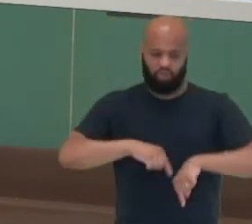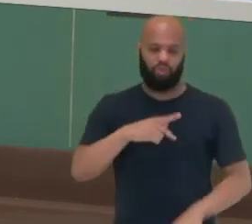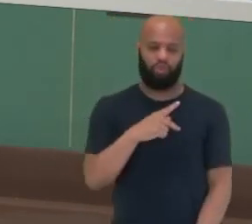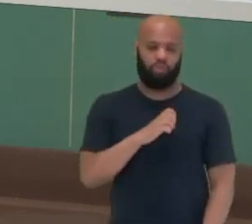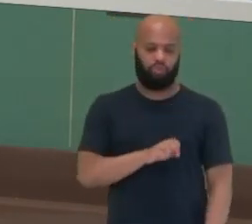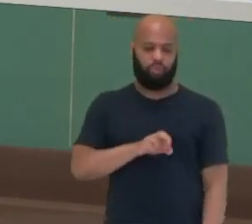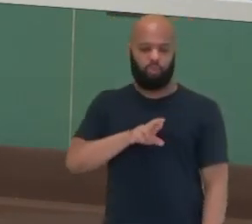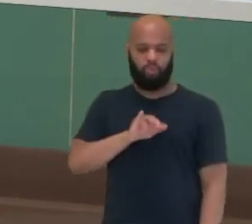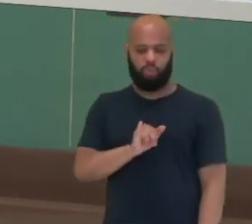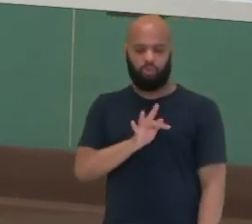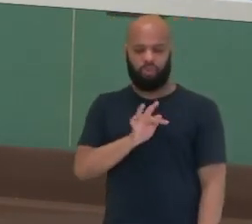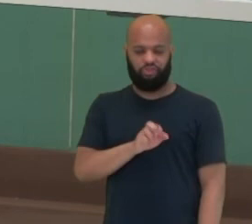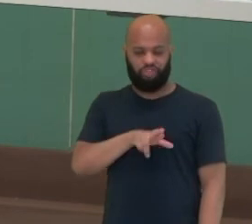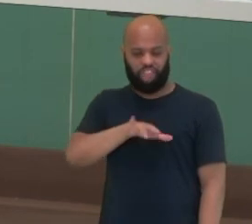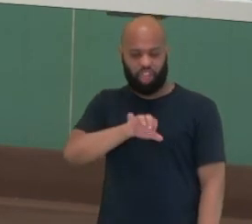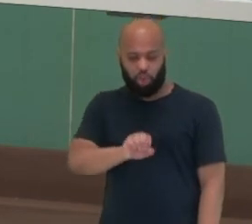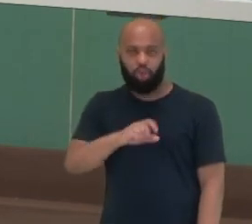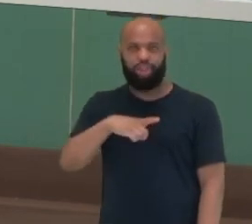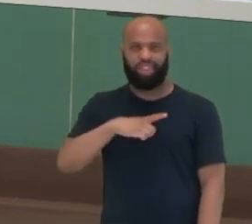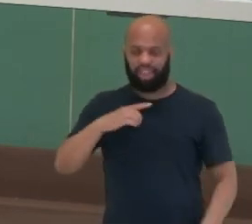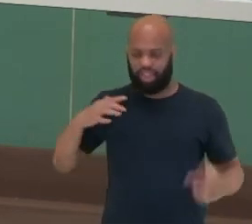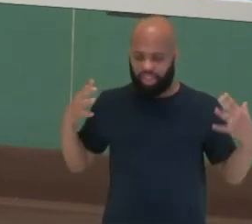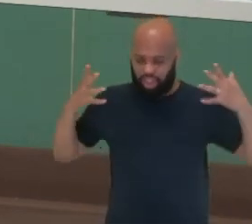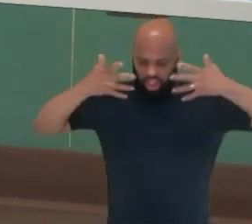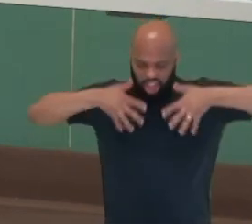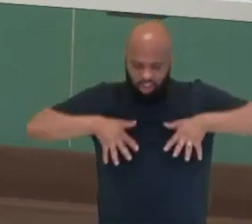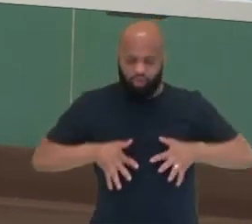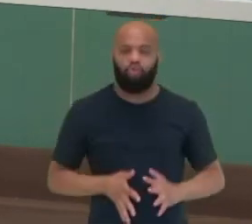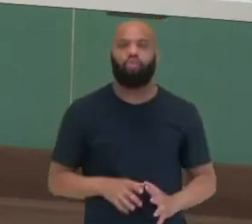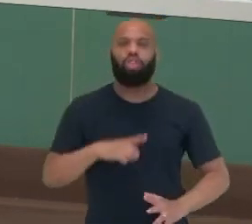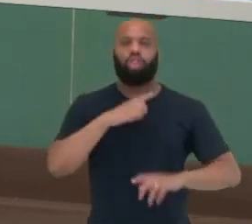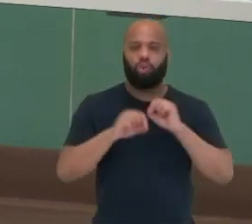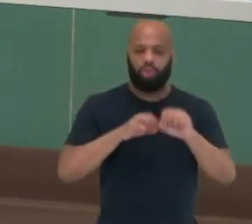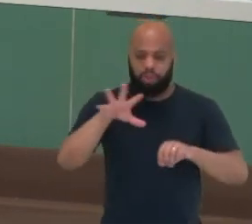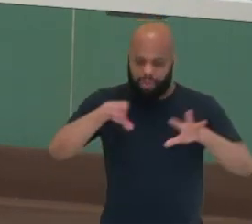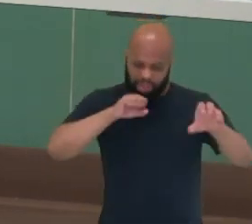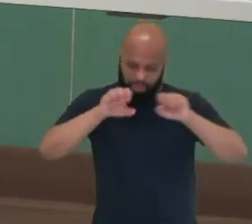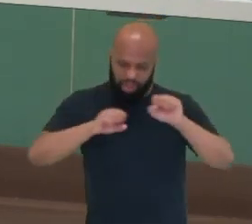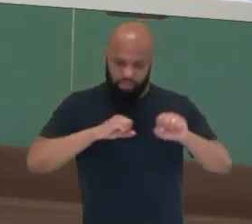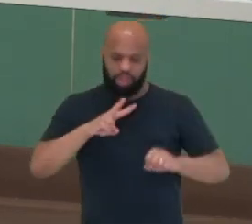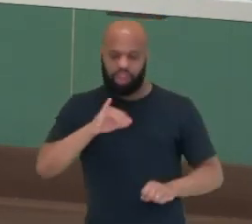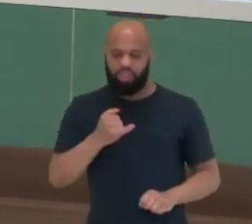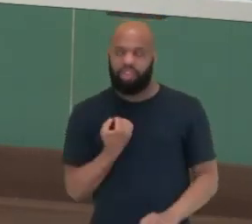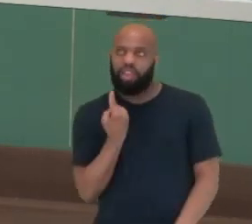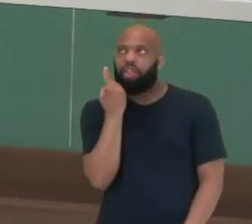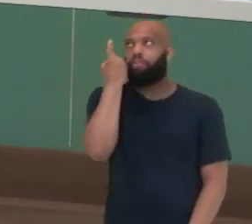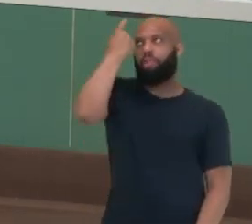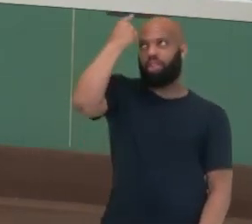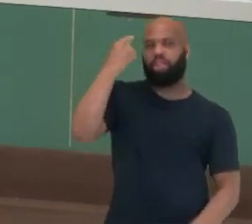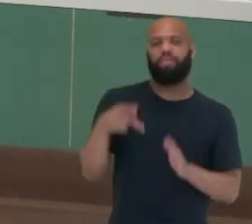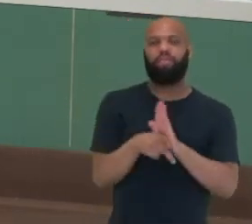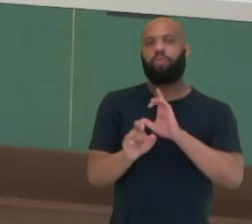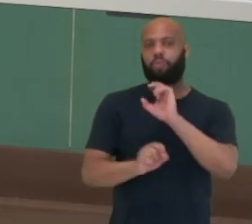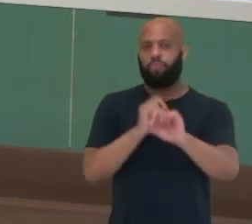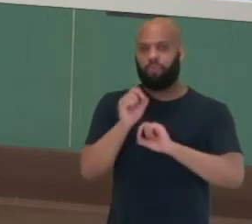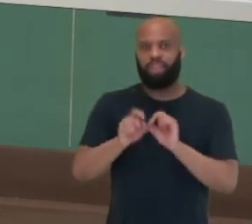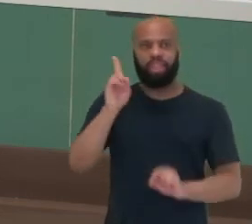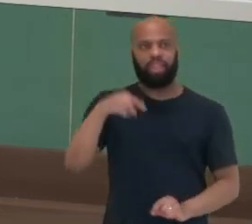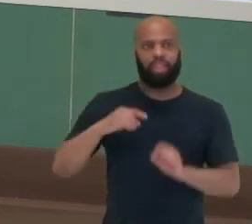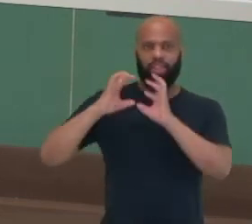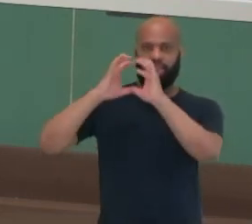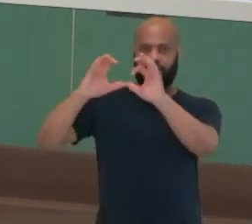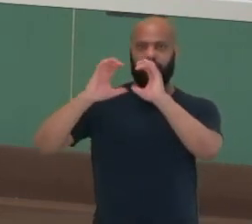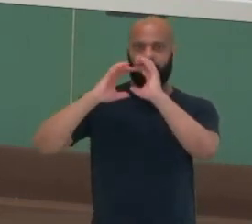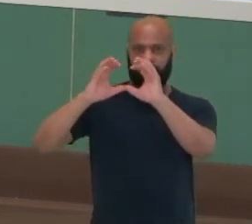nervos que levam, transmitem esse impulso até quem? O encéfalo, que faz parte